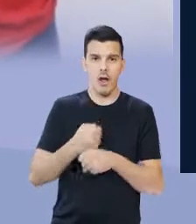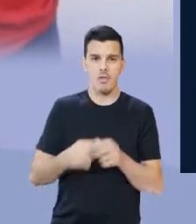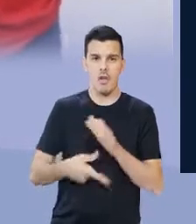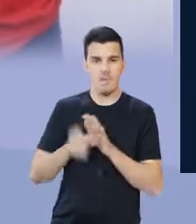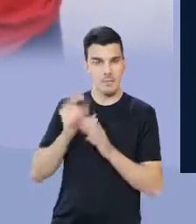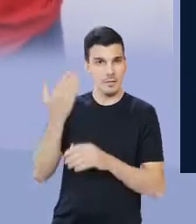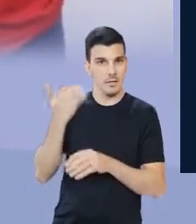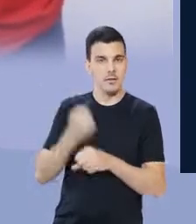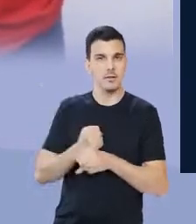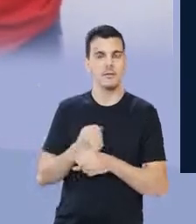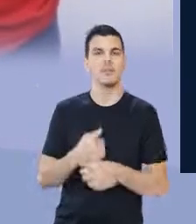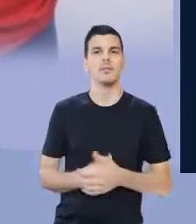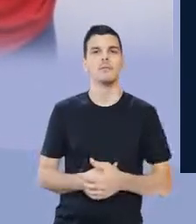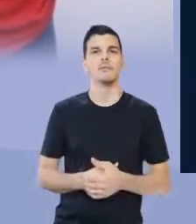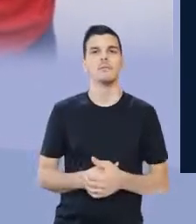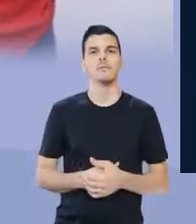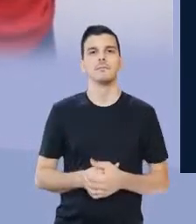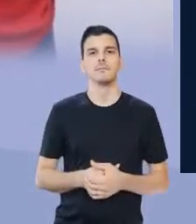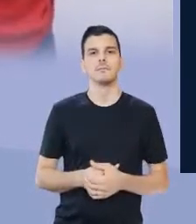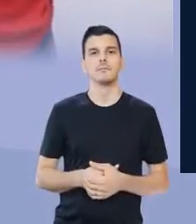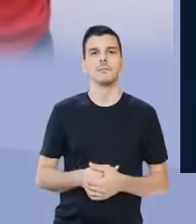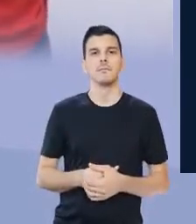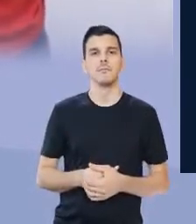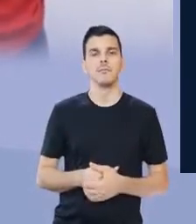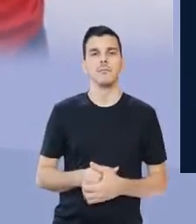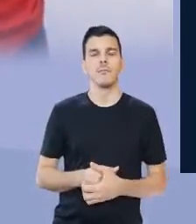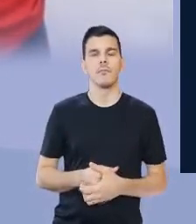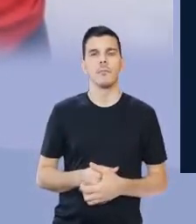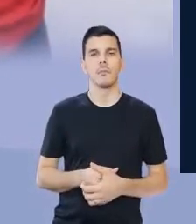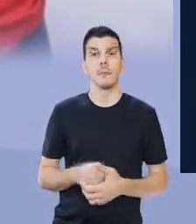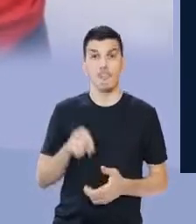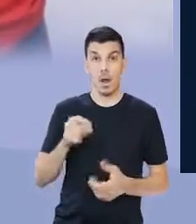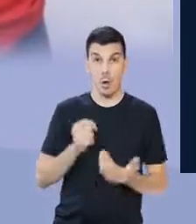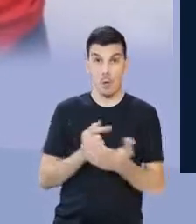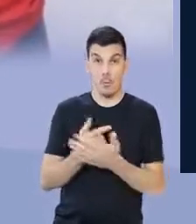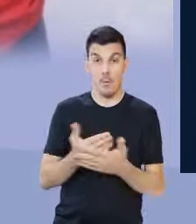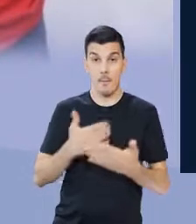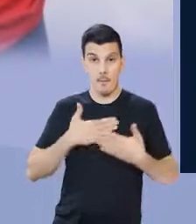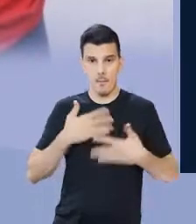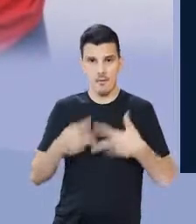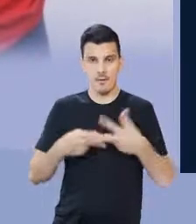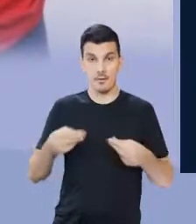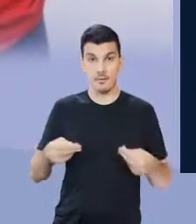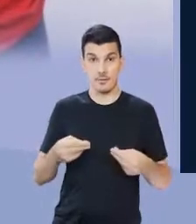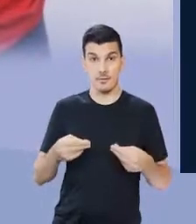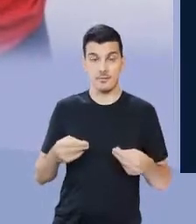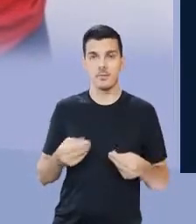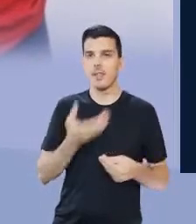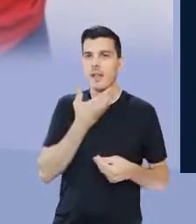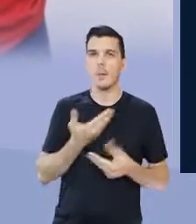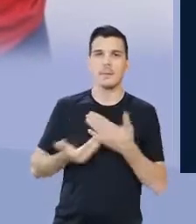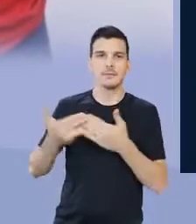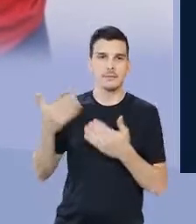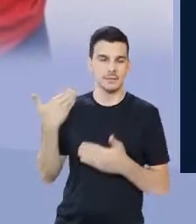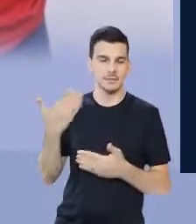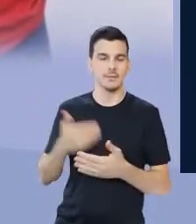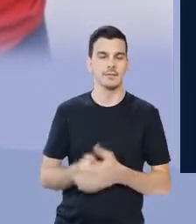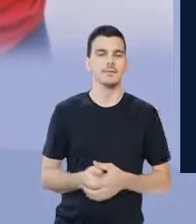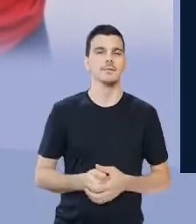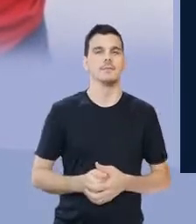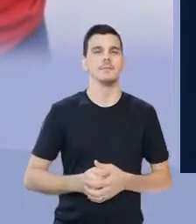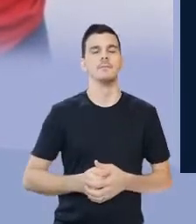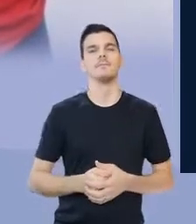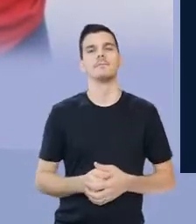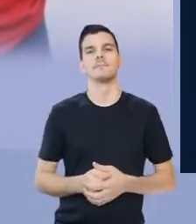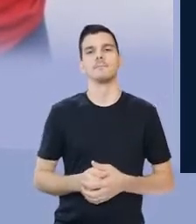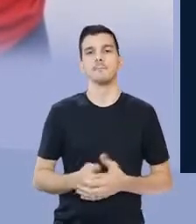year before. E she bought me gifts last Christmas. Ela comprou para mim presentes no último Natal. Vamos continuar.